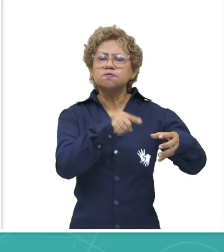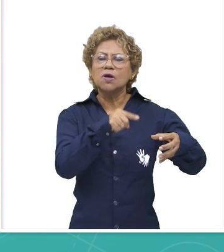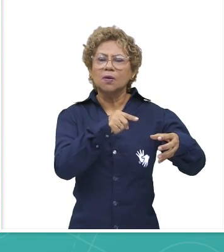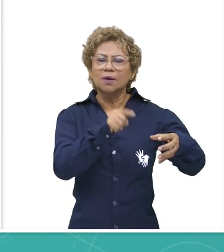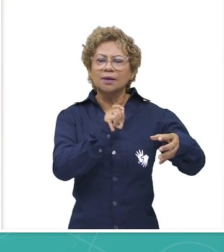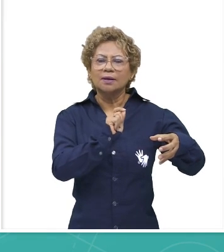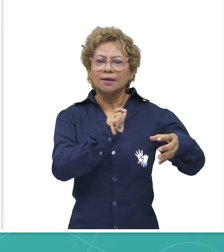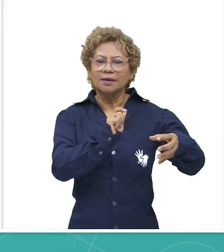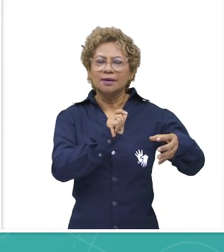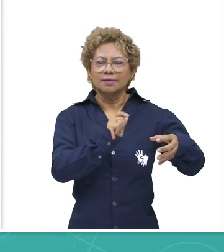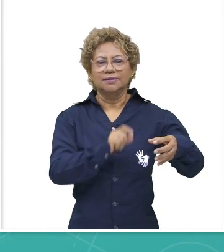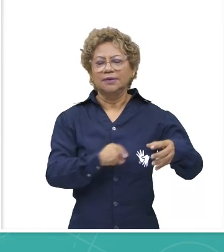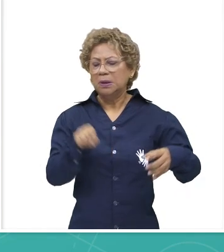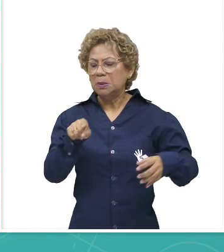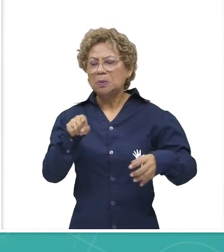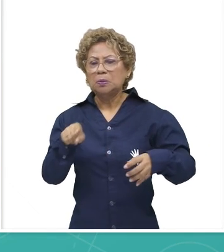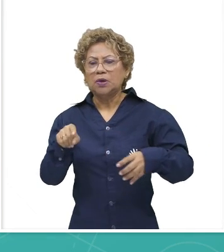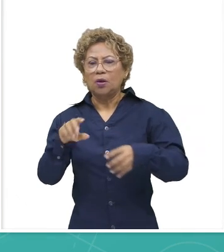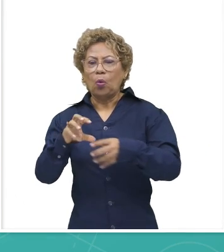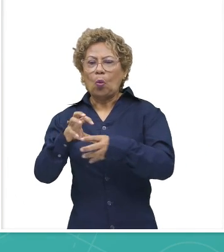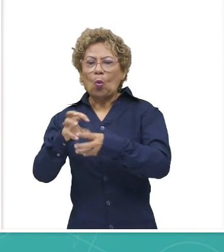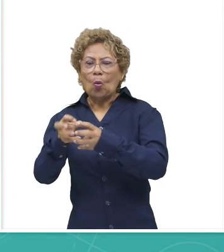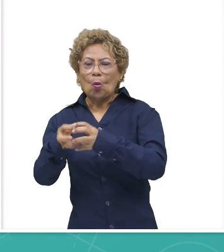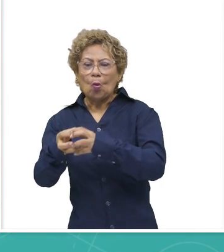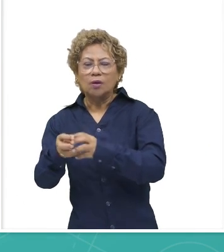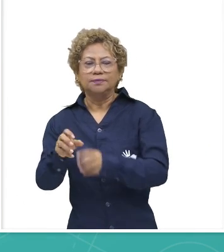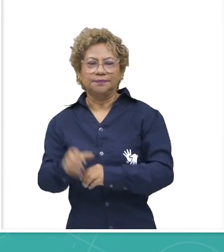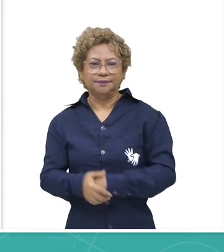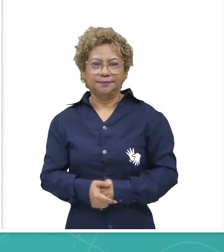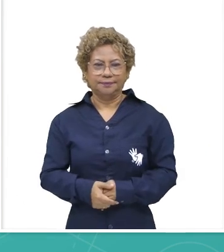resposta. A resposta é